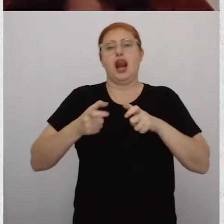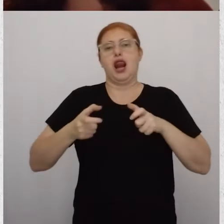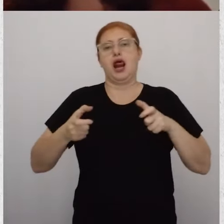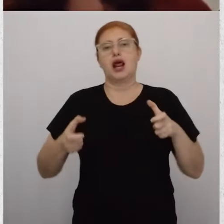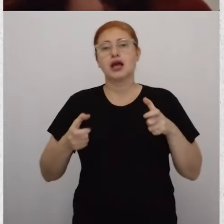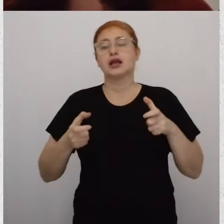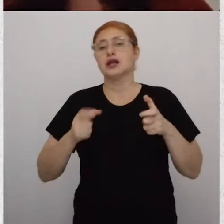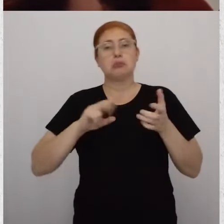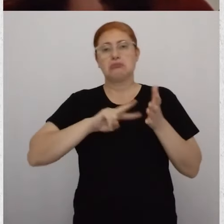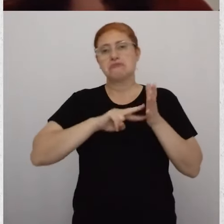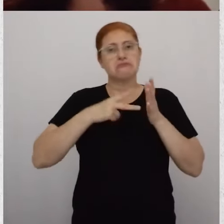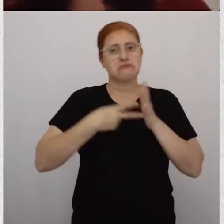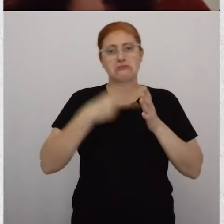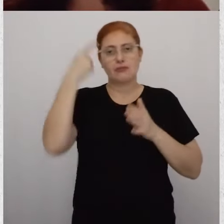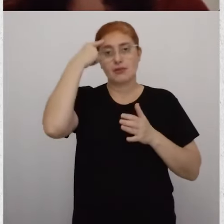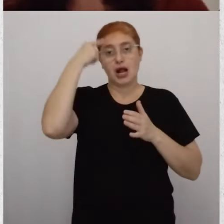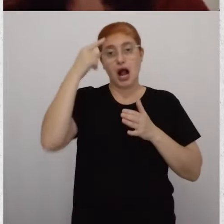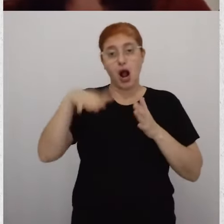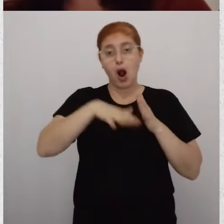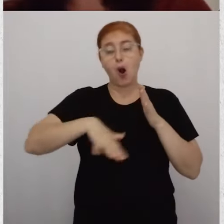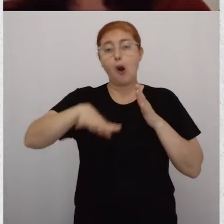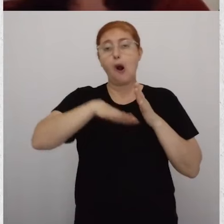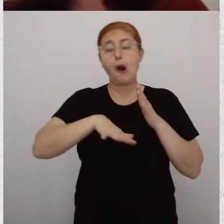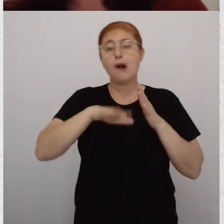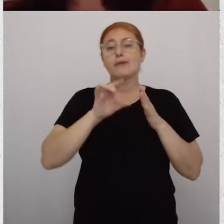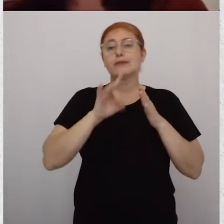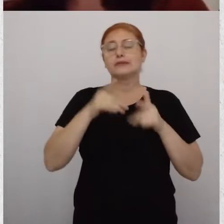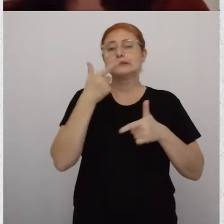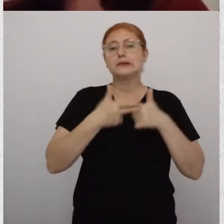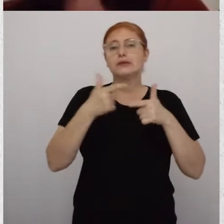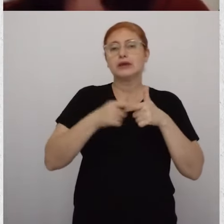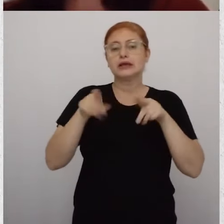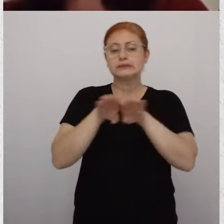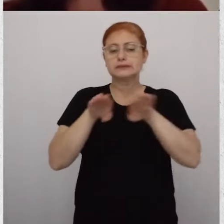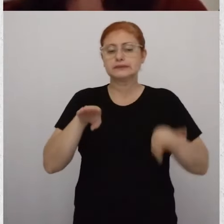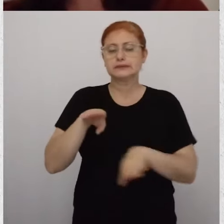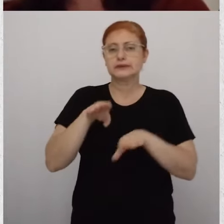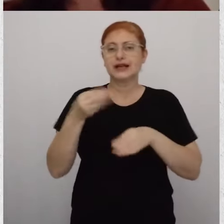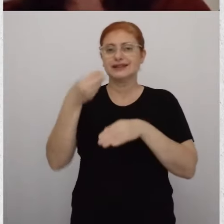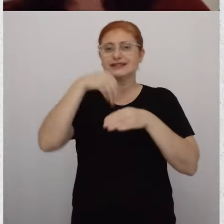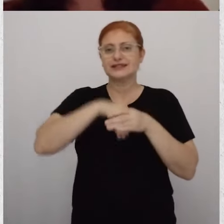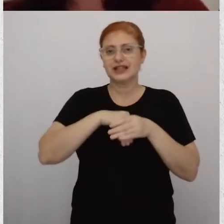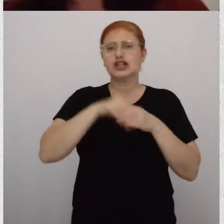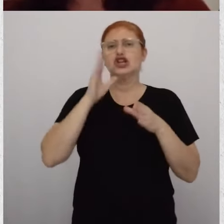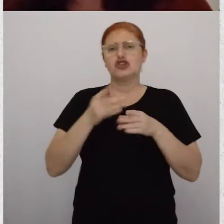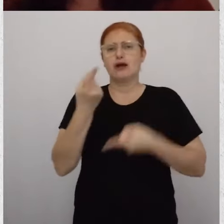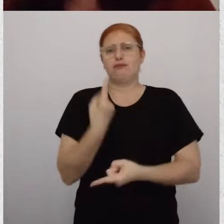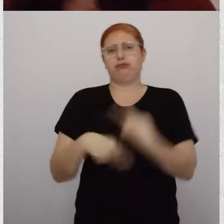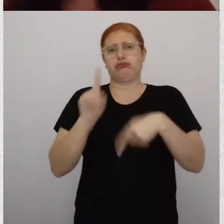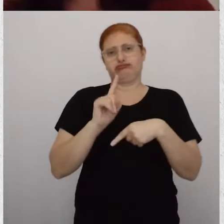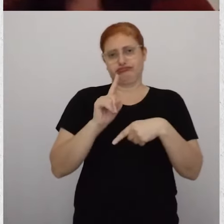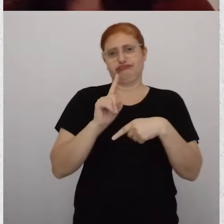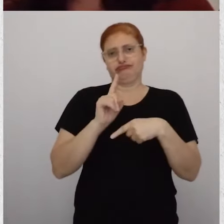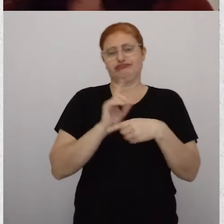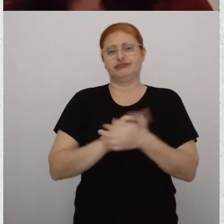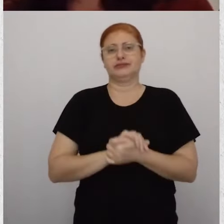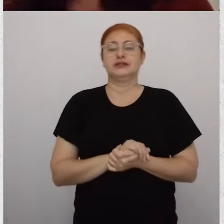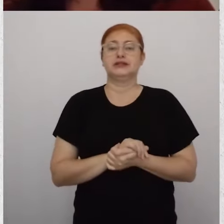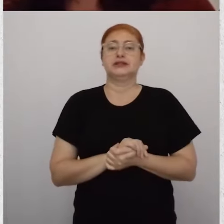não significa pensar esse campo como se os problemas das desigualdades internas tivessem sido superados, né?